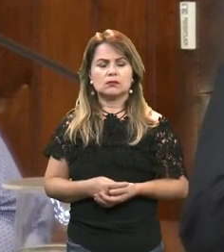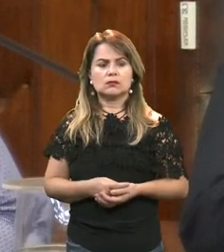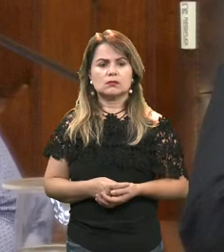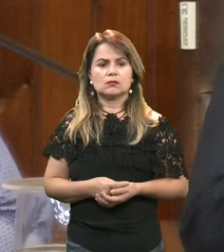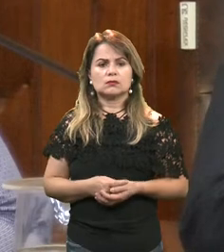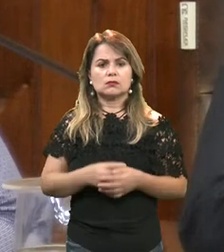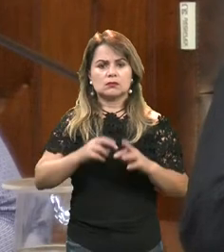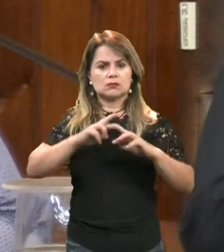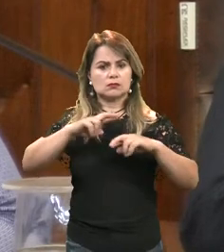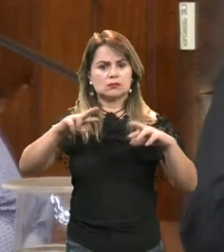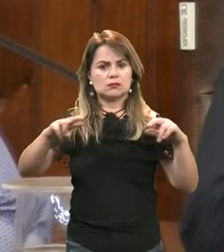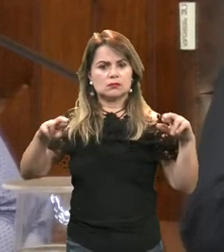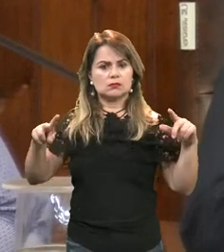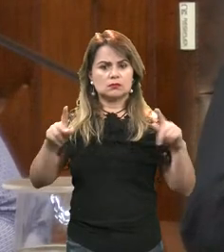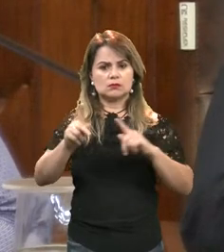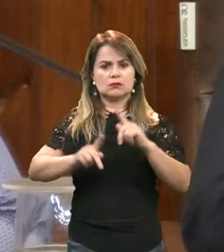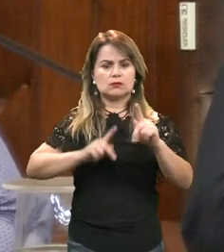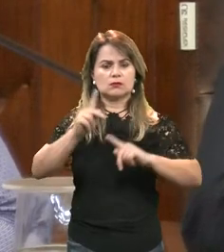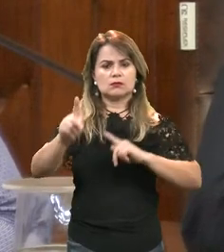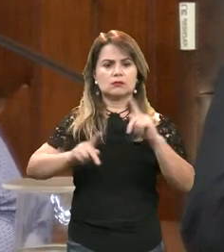de vários palestrantes,